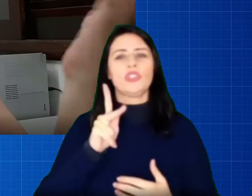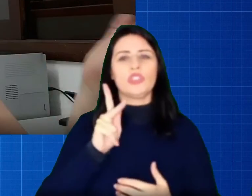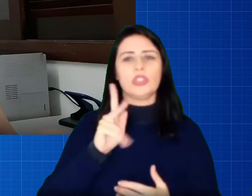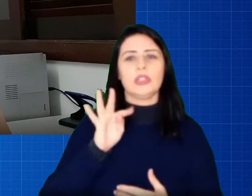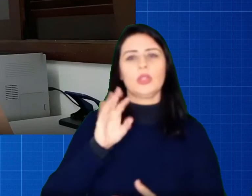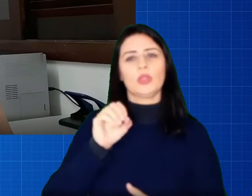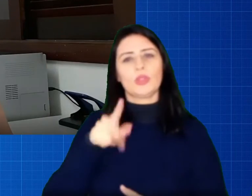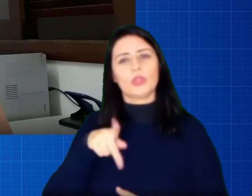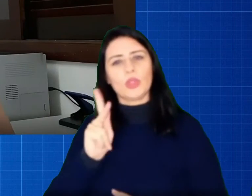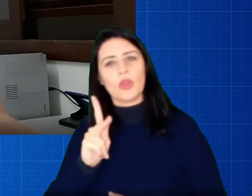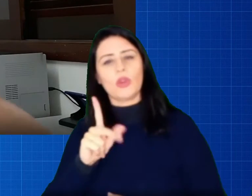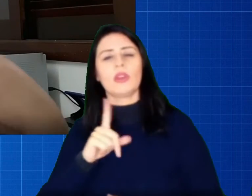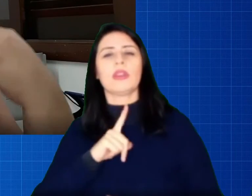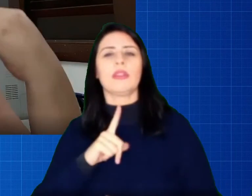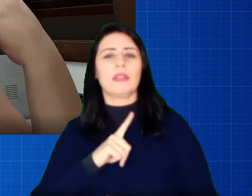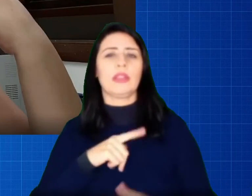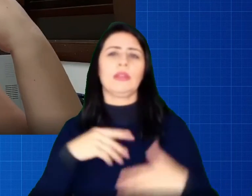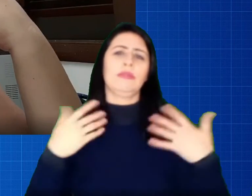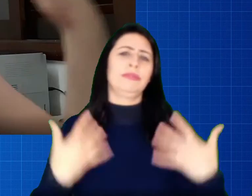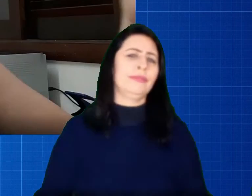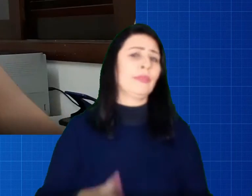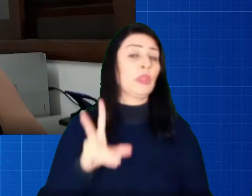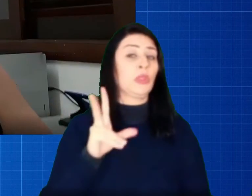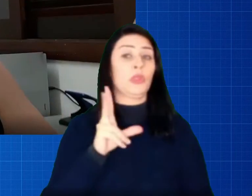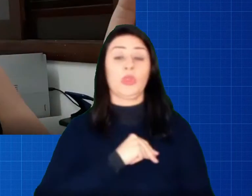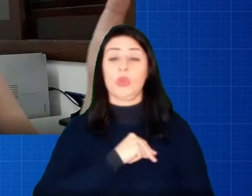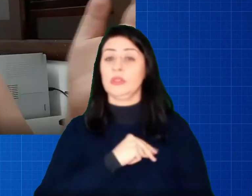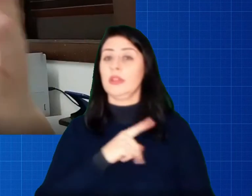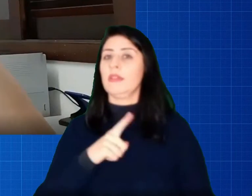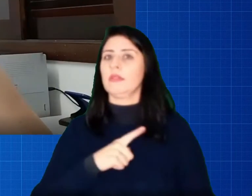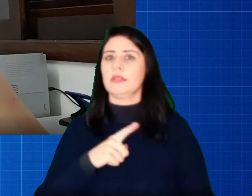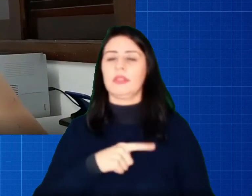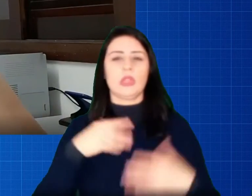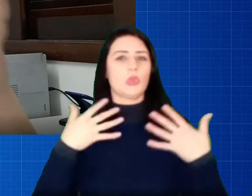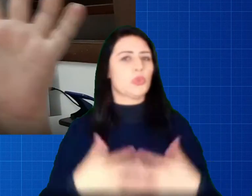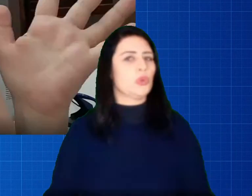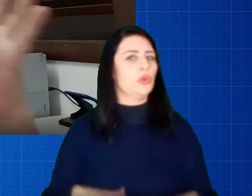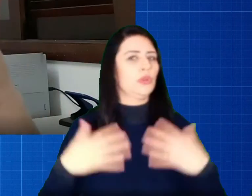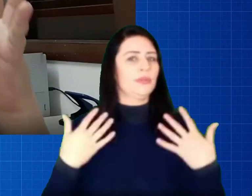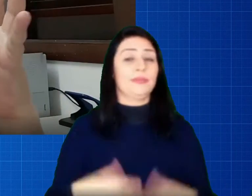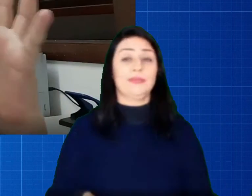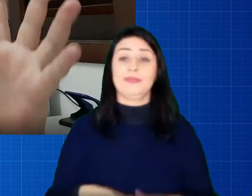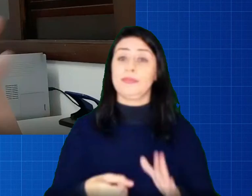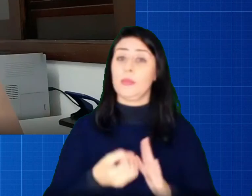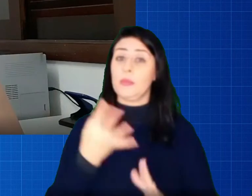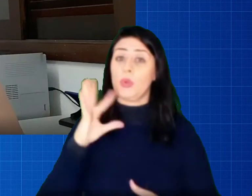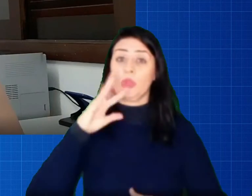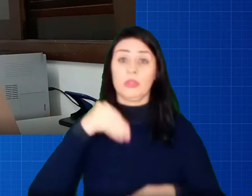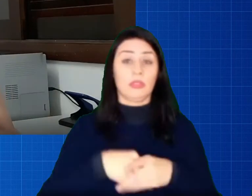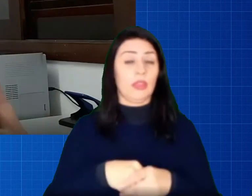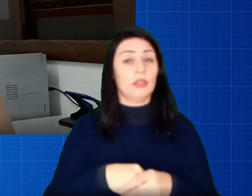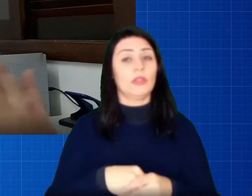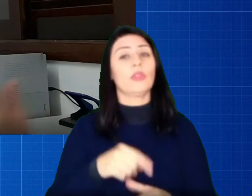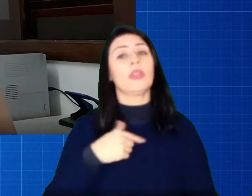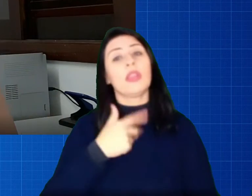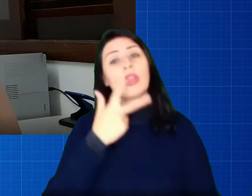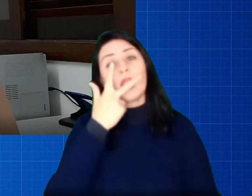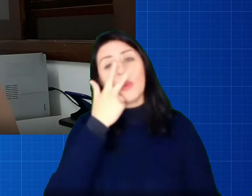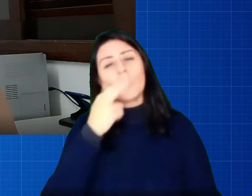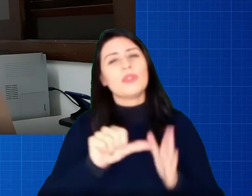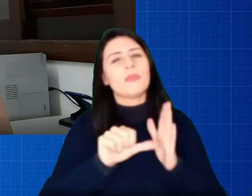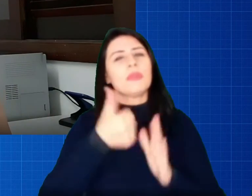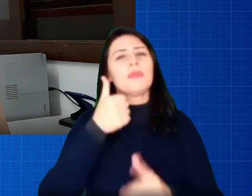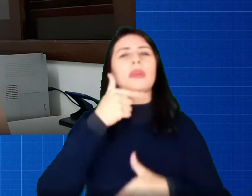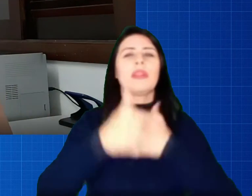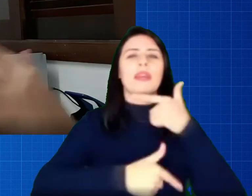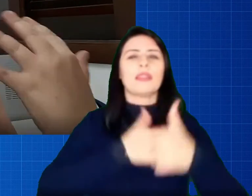Facebook, Instagram, Twitter, TikTok, que o TikTok nossa, tem muita coisa